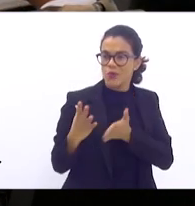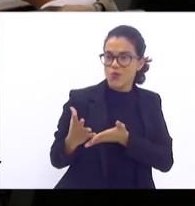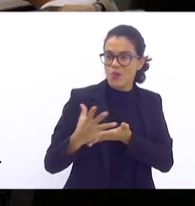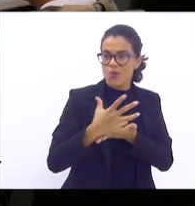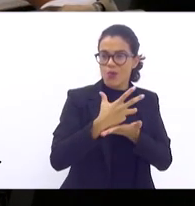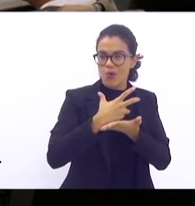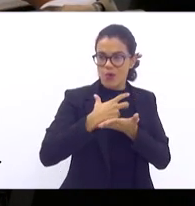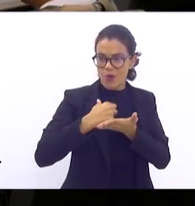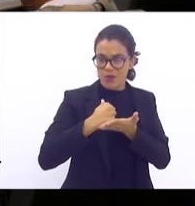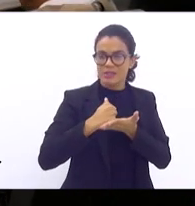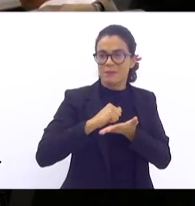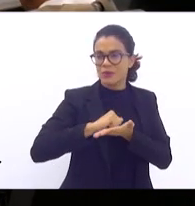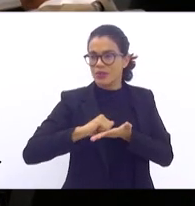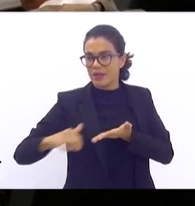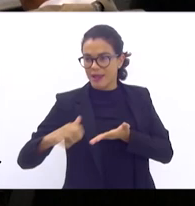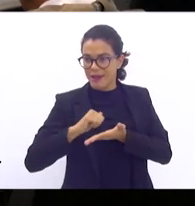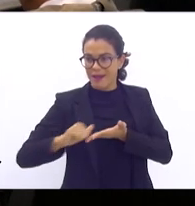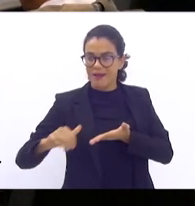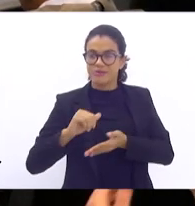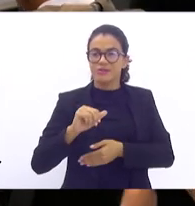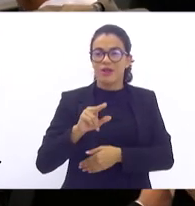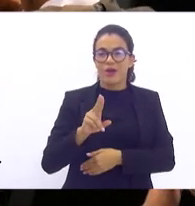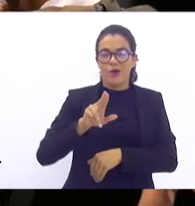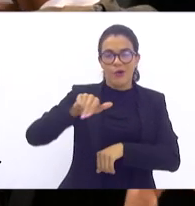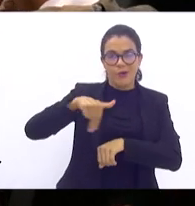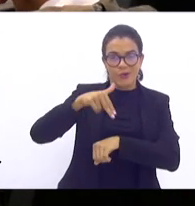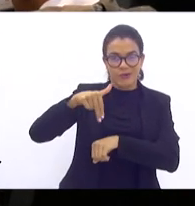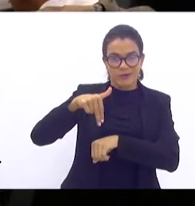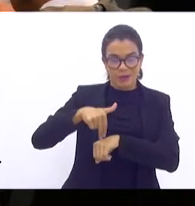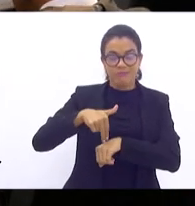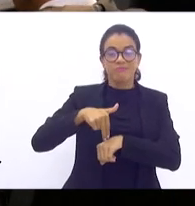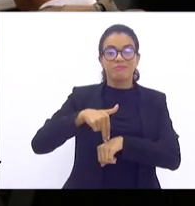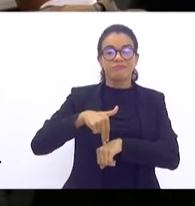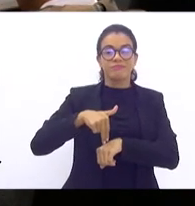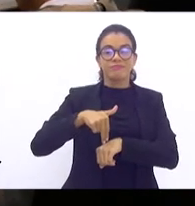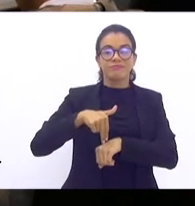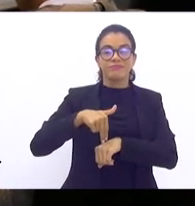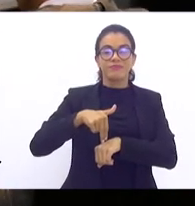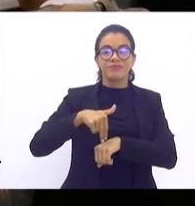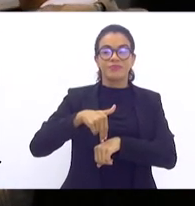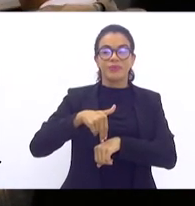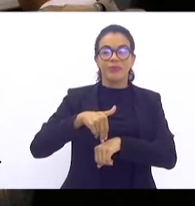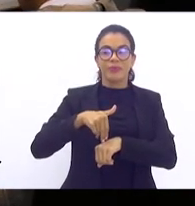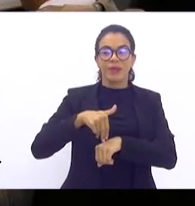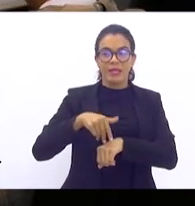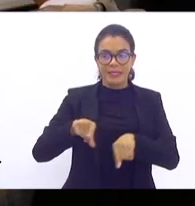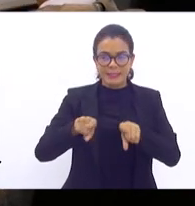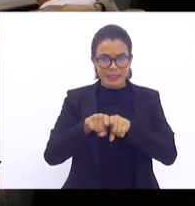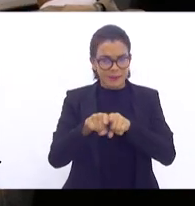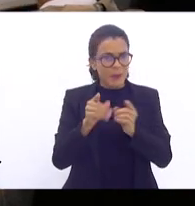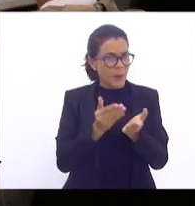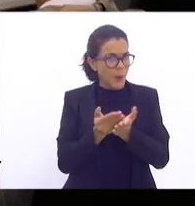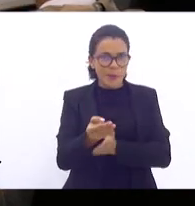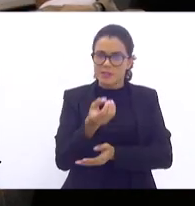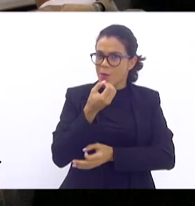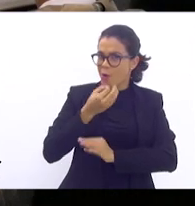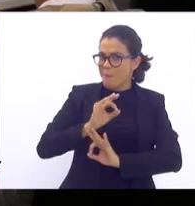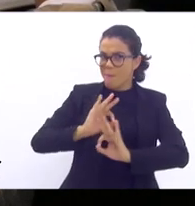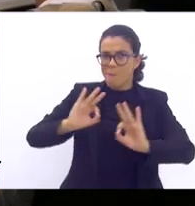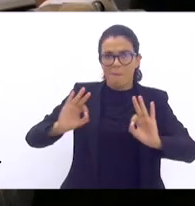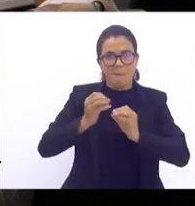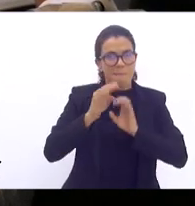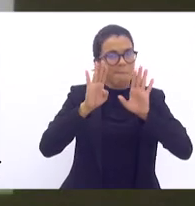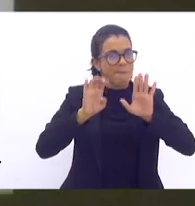uma rubrica que é um espaço orçamentário em que e nós Já começamos bem já